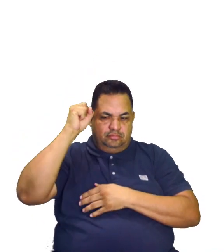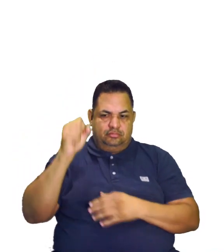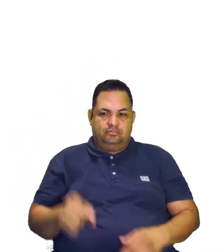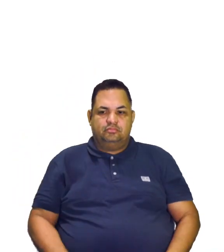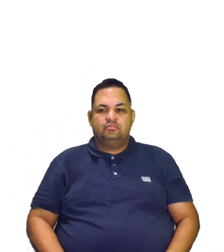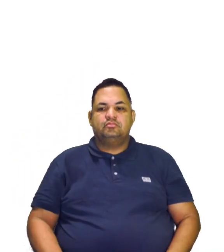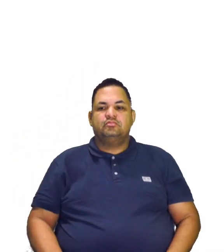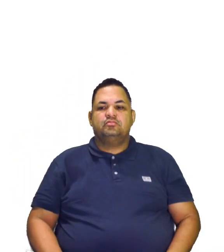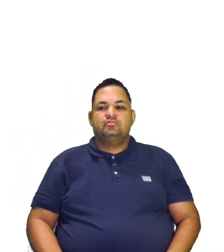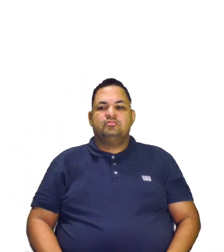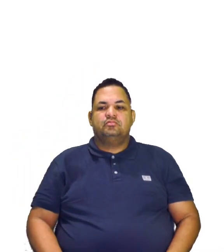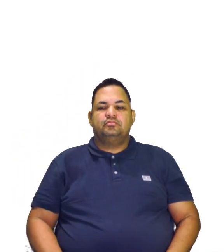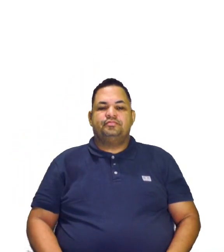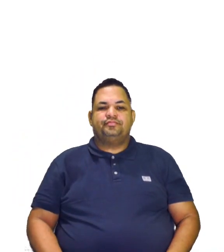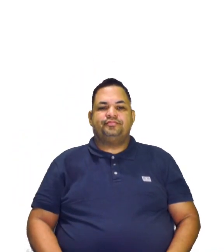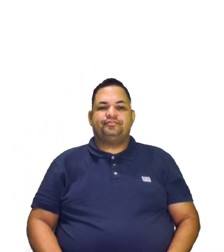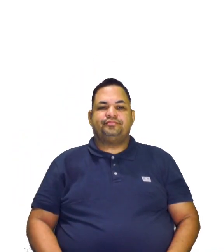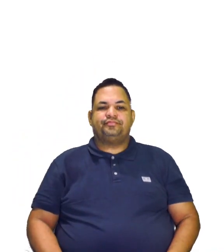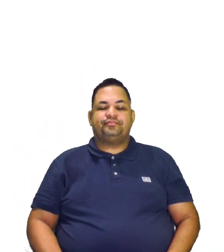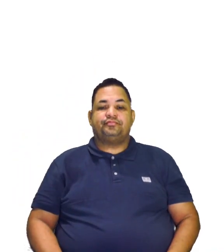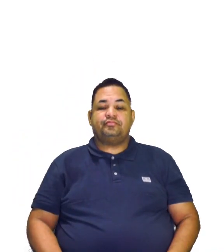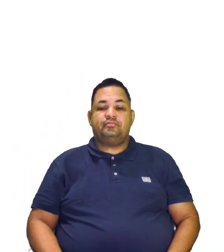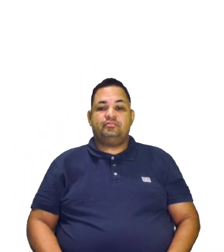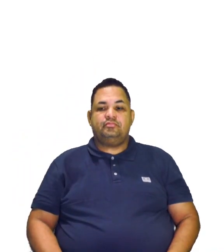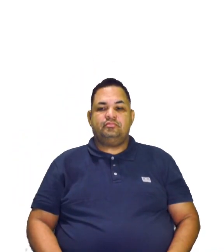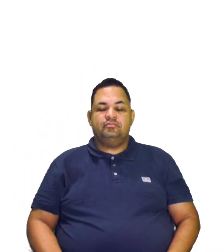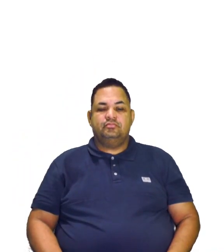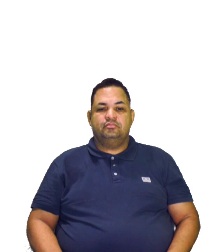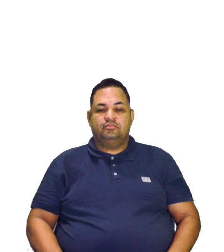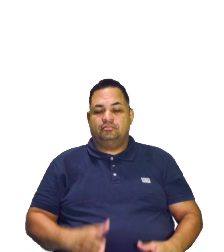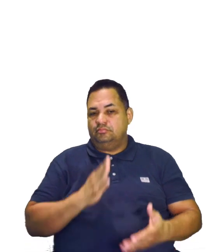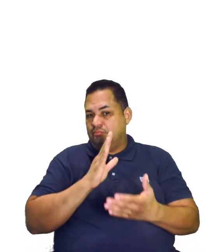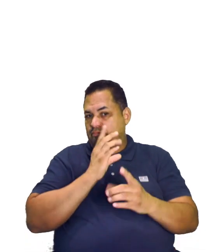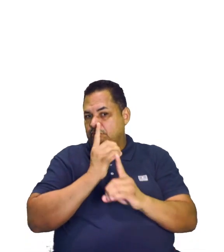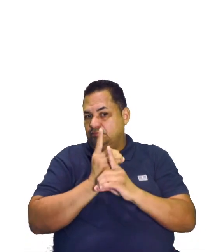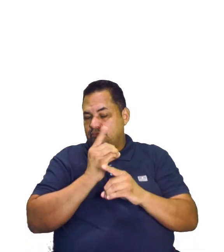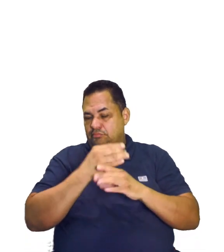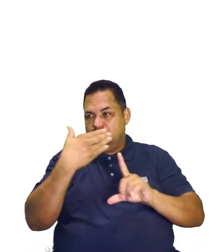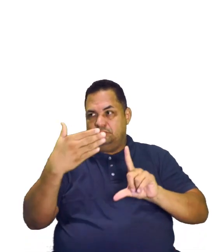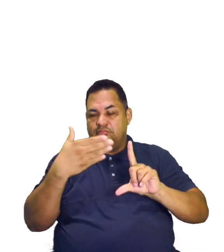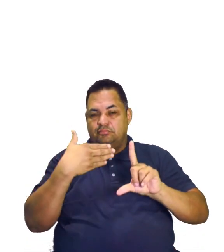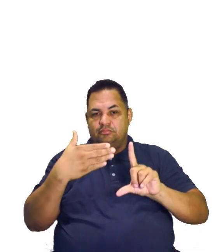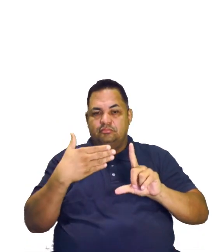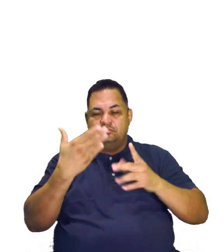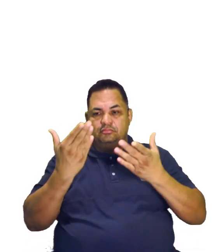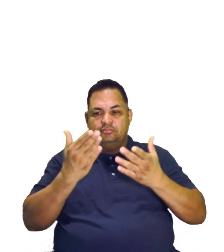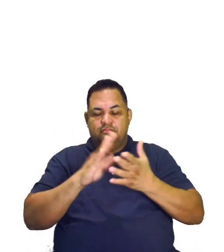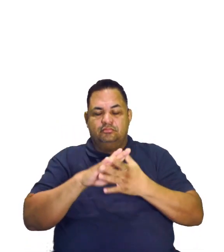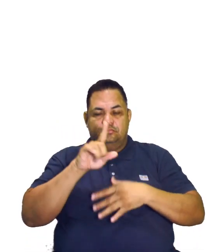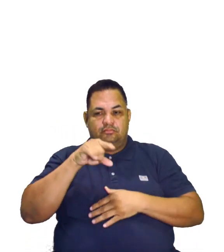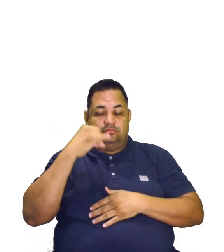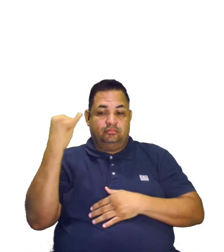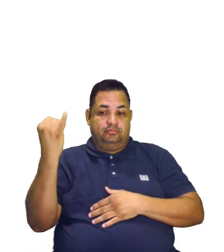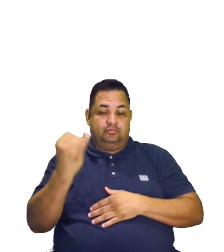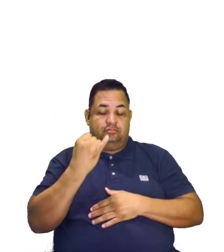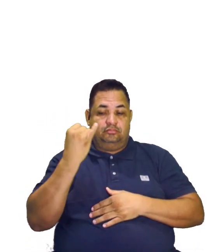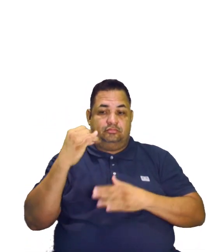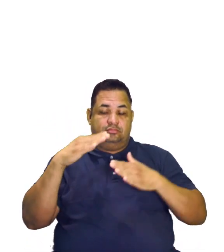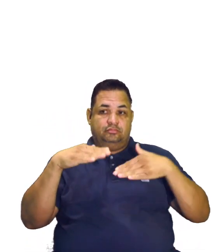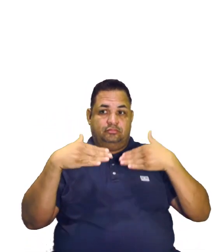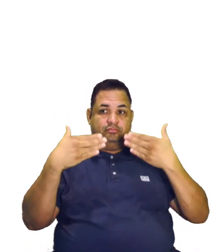amazonense. Então, vocês encontram esse texto nos slides da aula, né, da